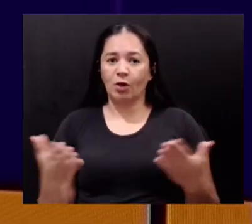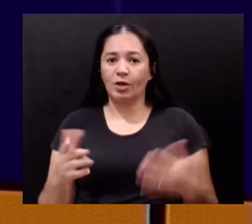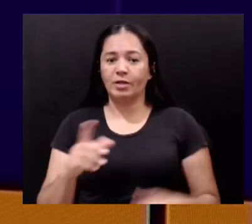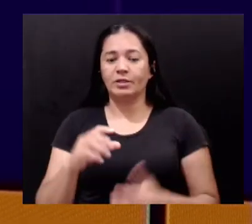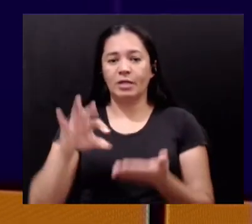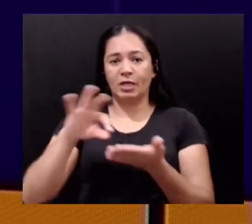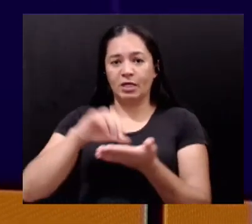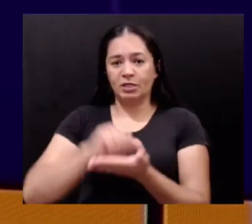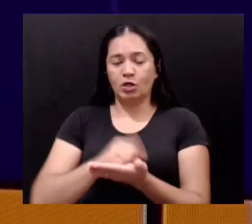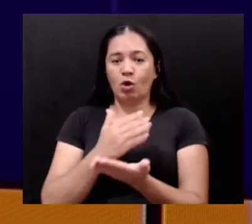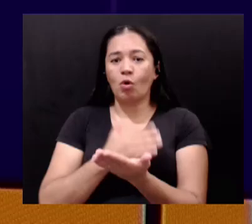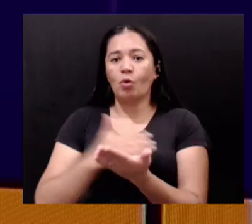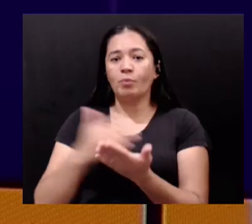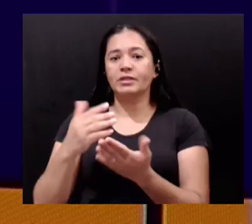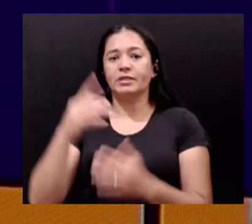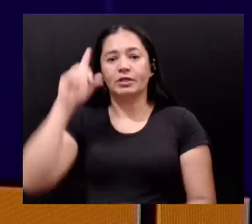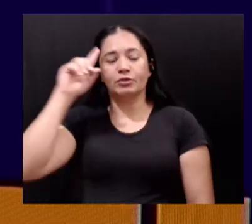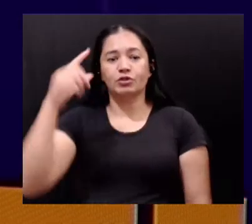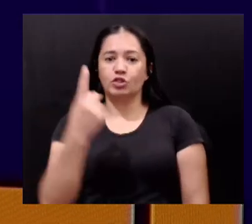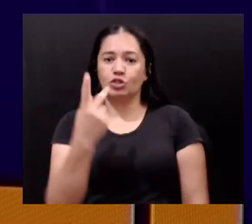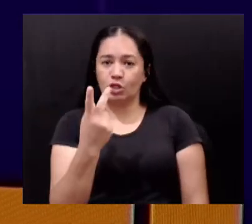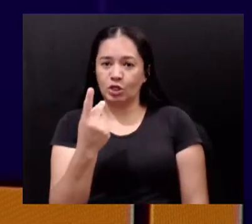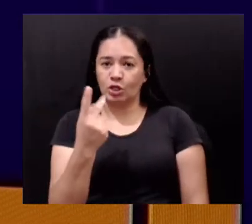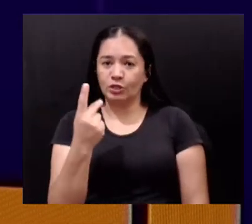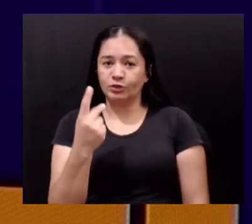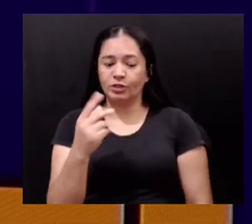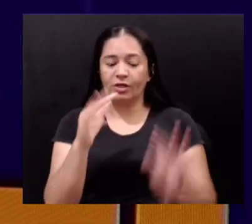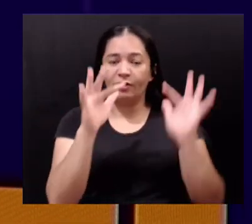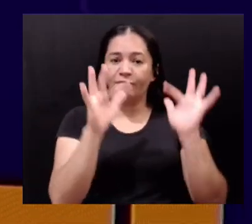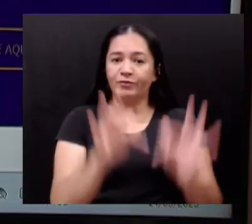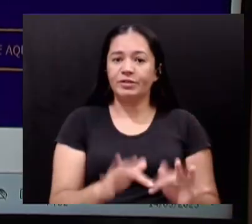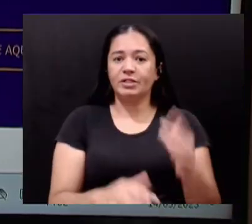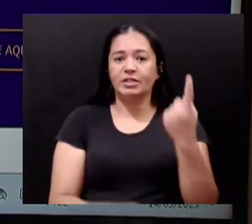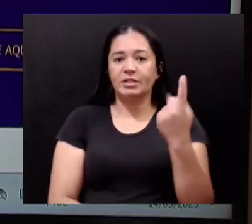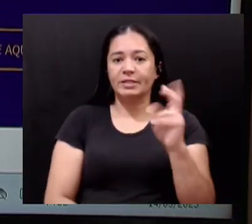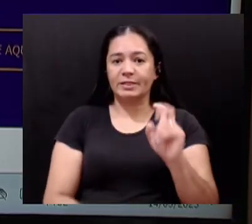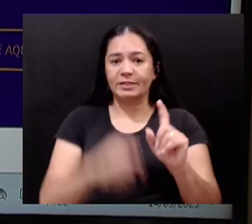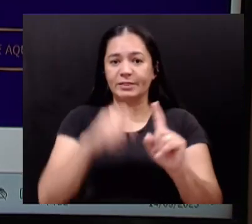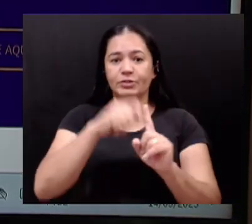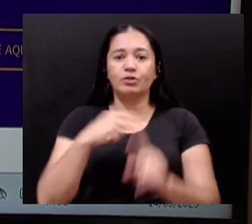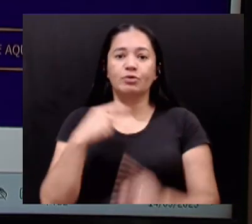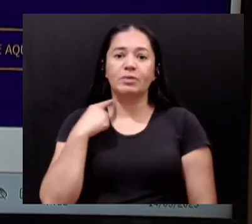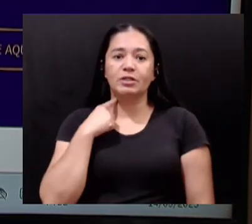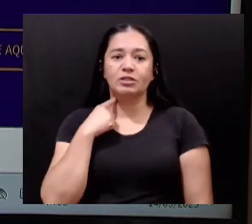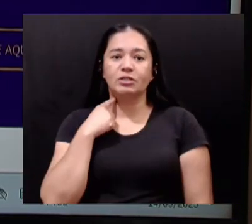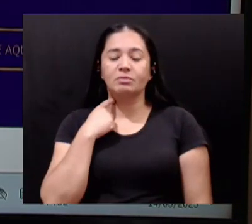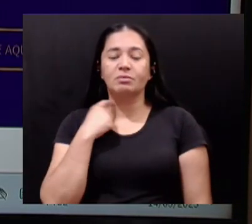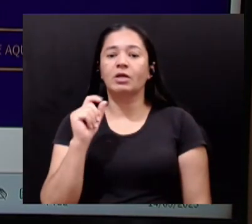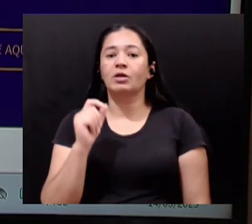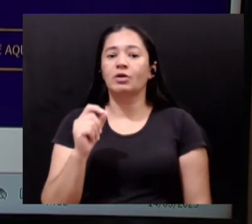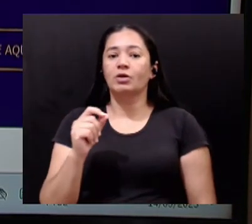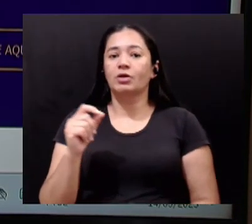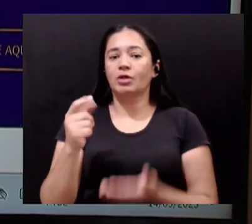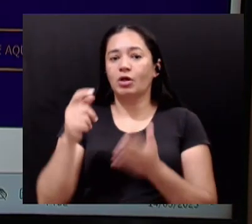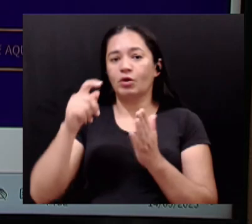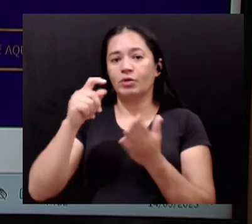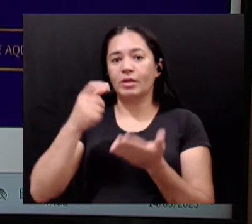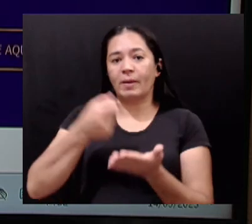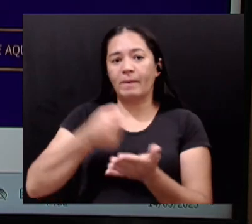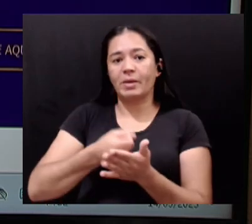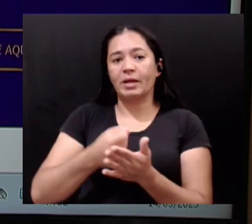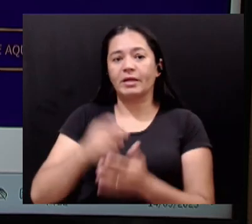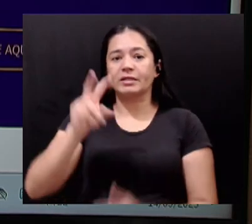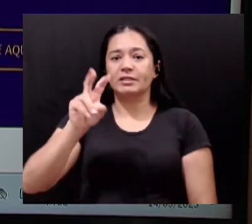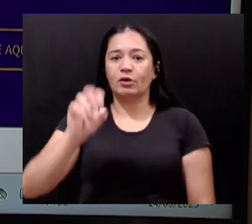12 e termina às 11h59 do dia 15, que é a taxa de redução dos 50% para quem tem a